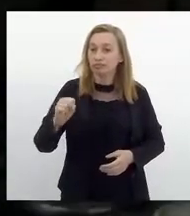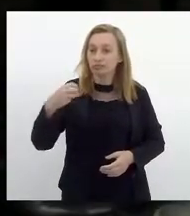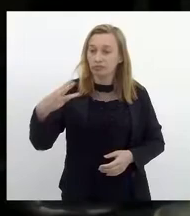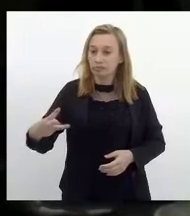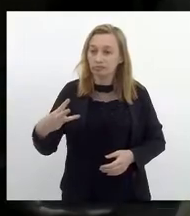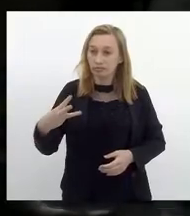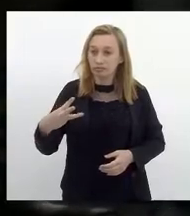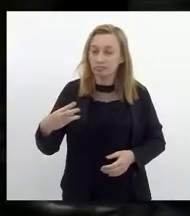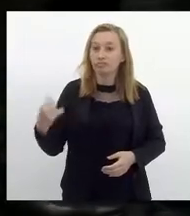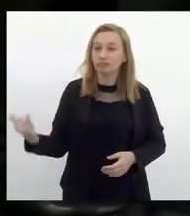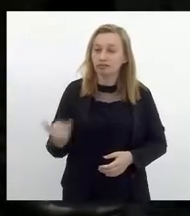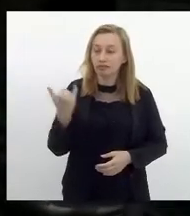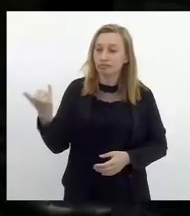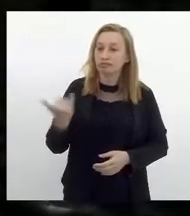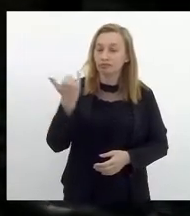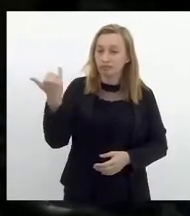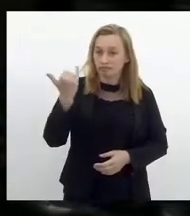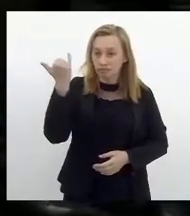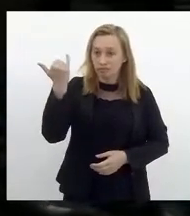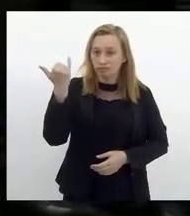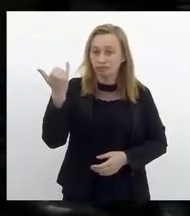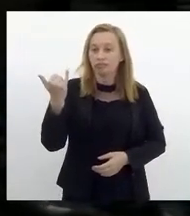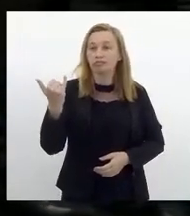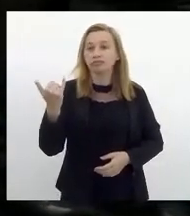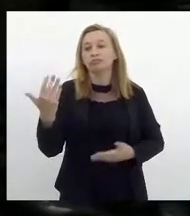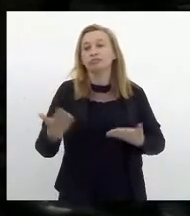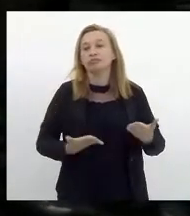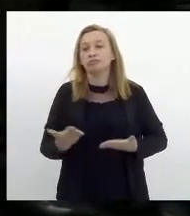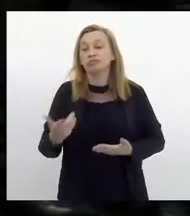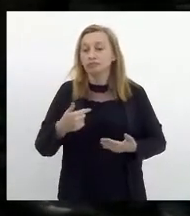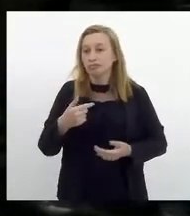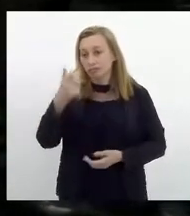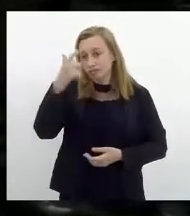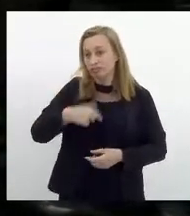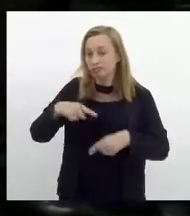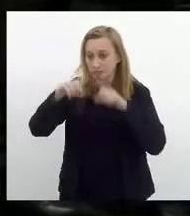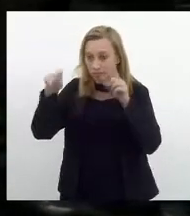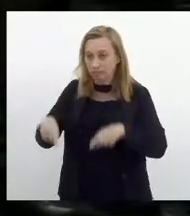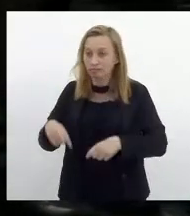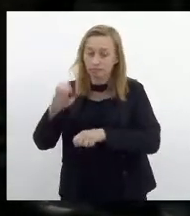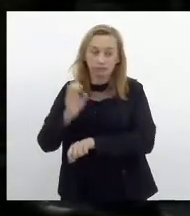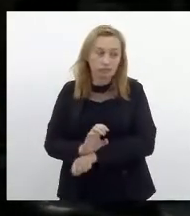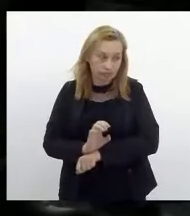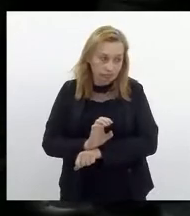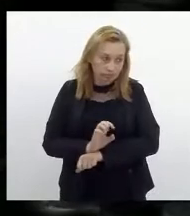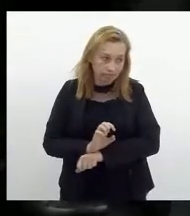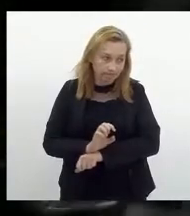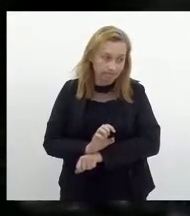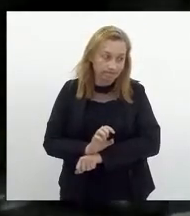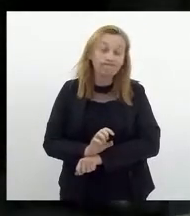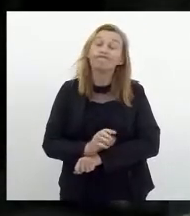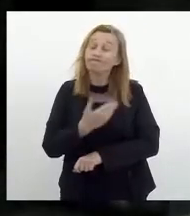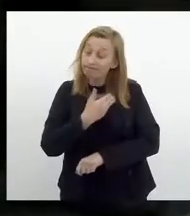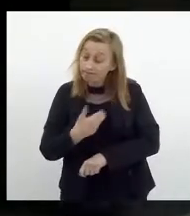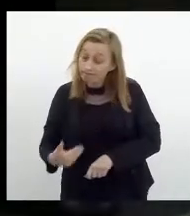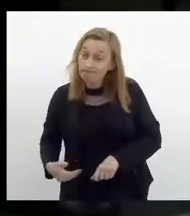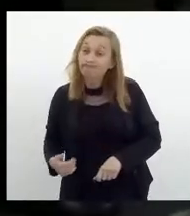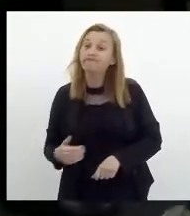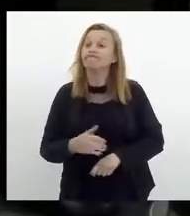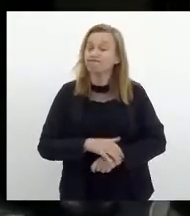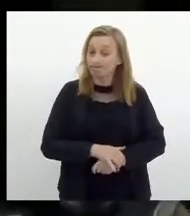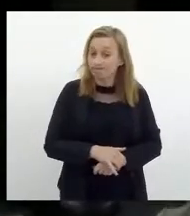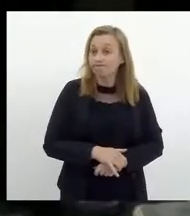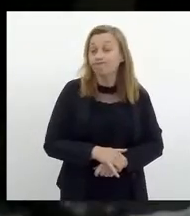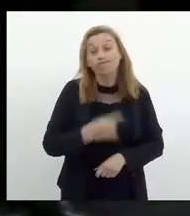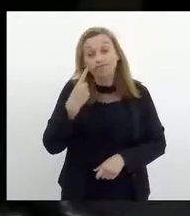que é de suma importância para servidores. Eu sou servidor do Estado, sou servidor público estadual